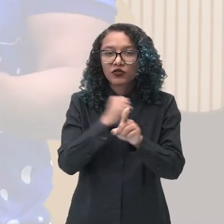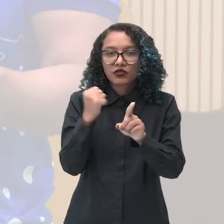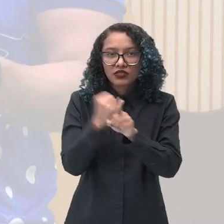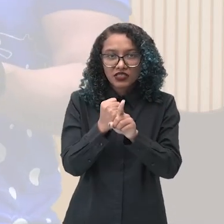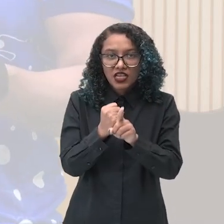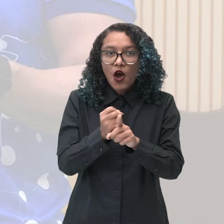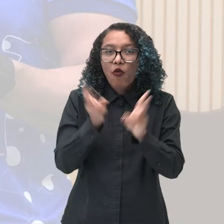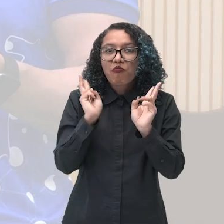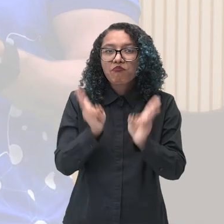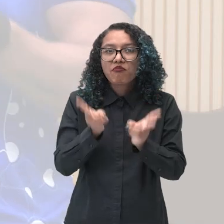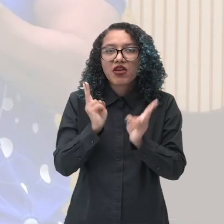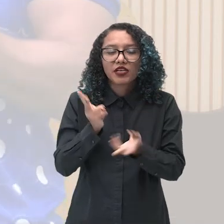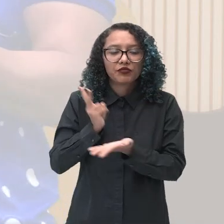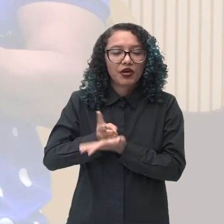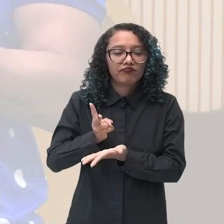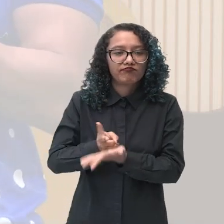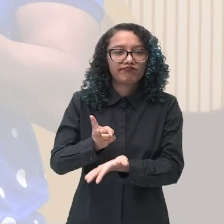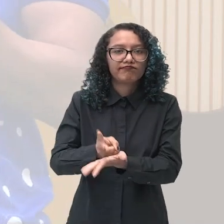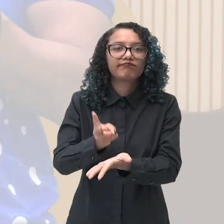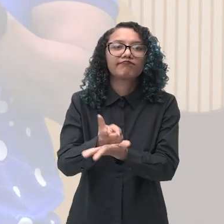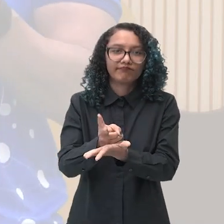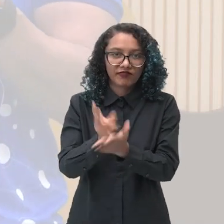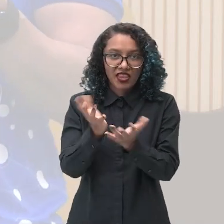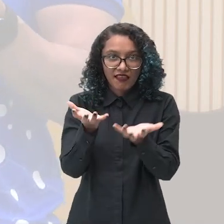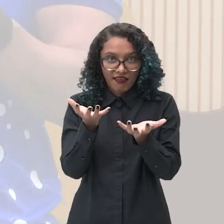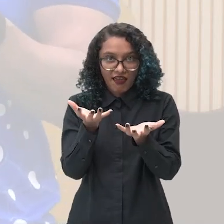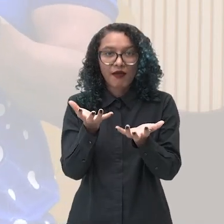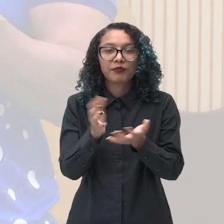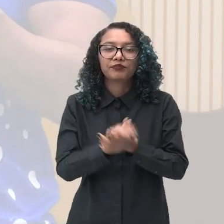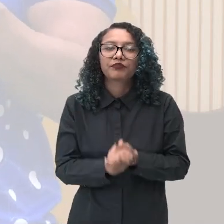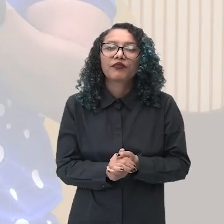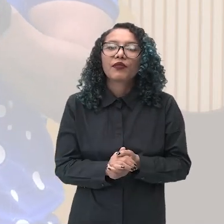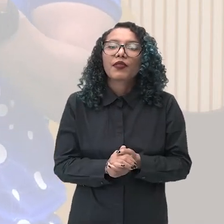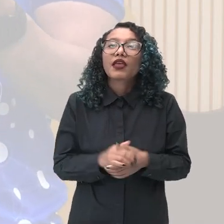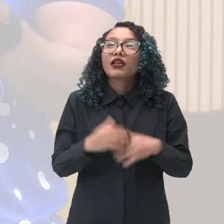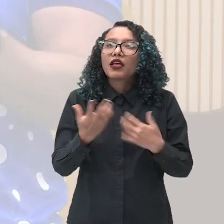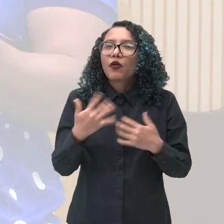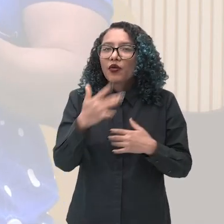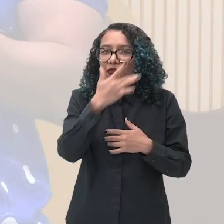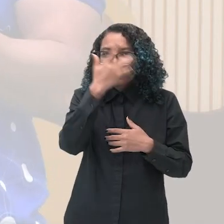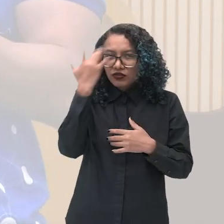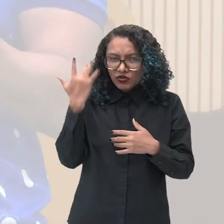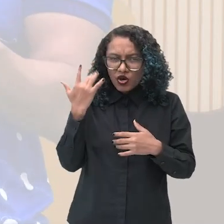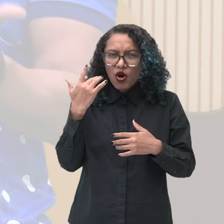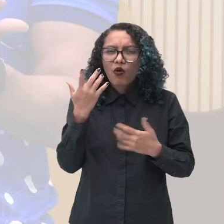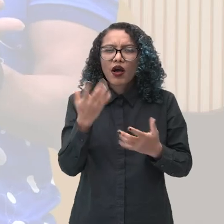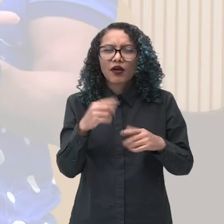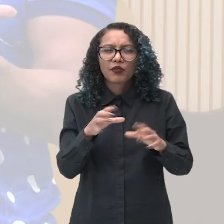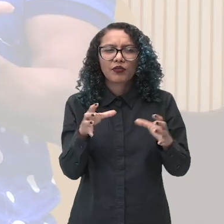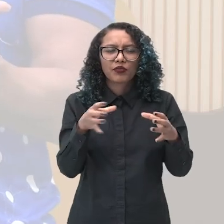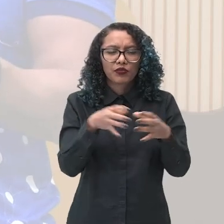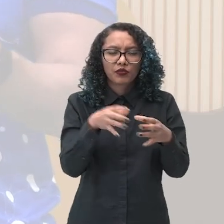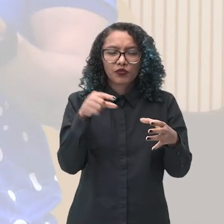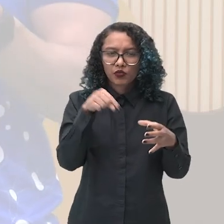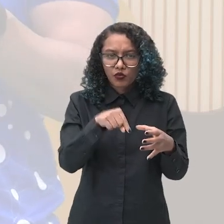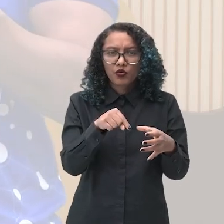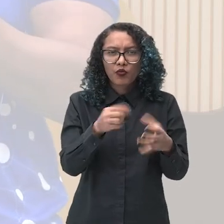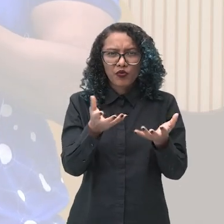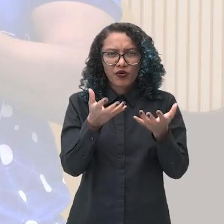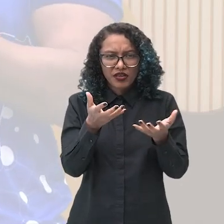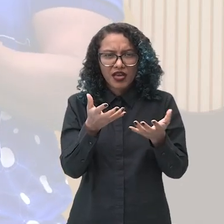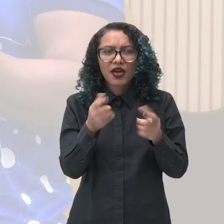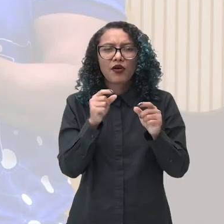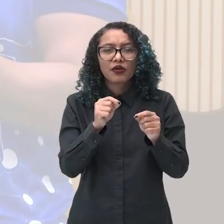gente tem, certo? Normalmente, quem realiza esses movimentos são as pessoas que já são beneficiadas dentro